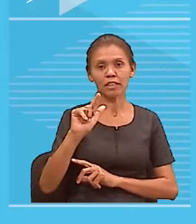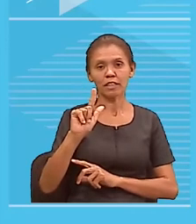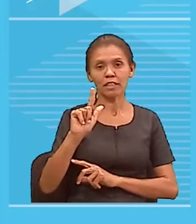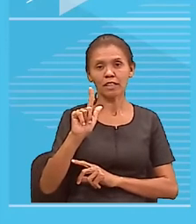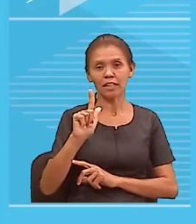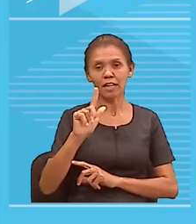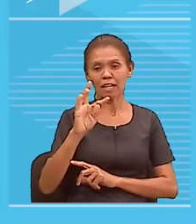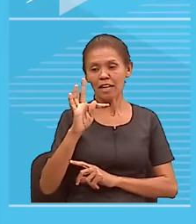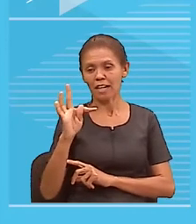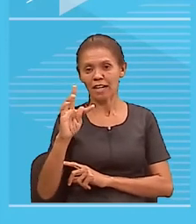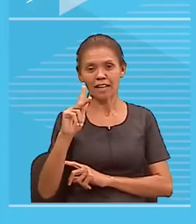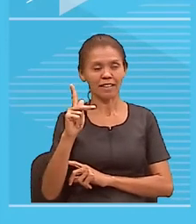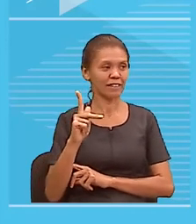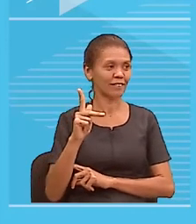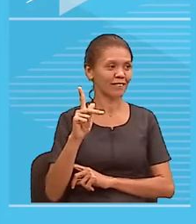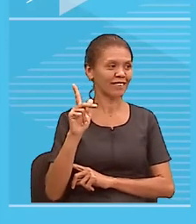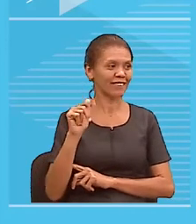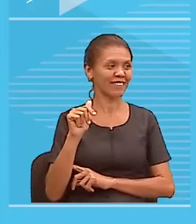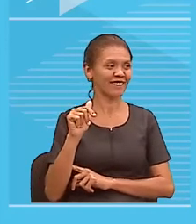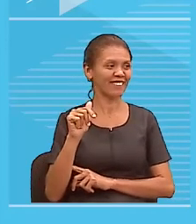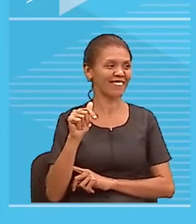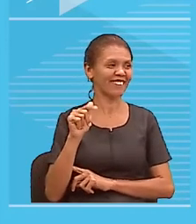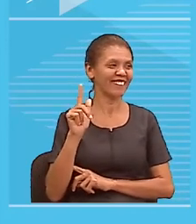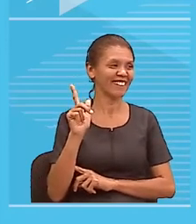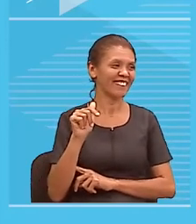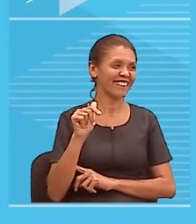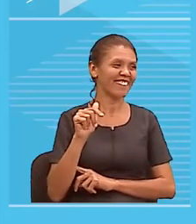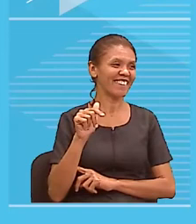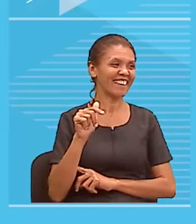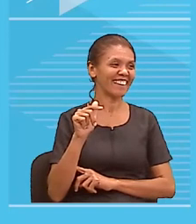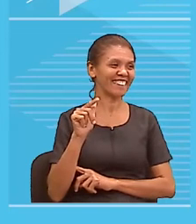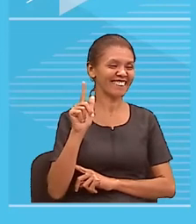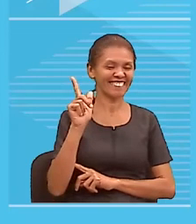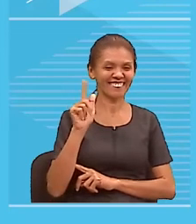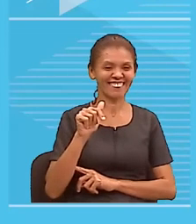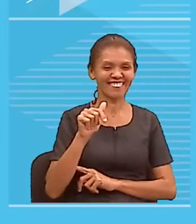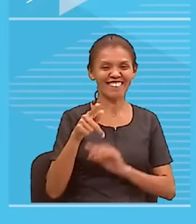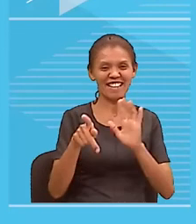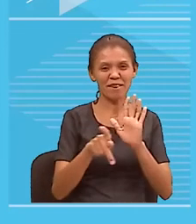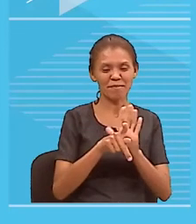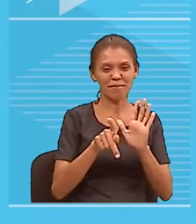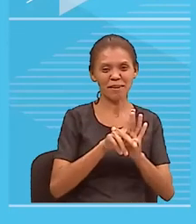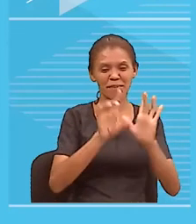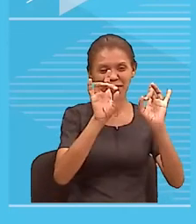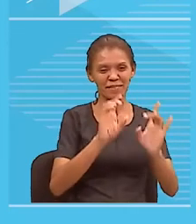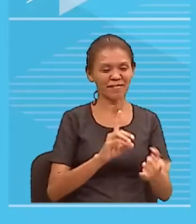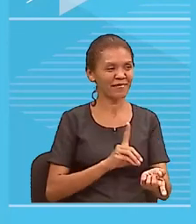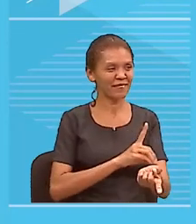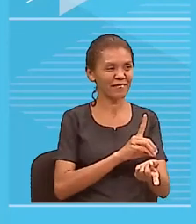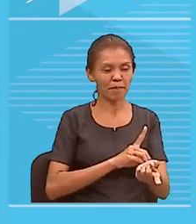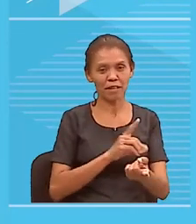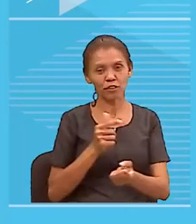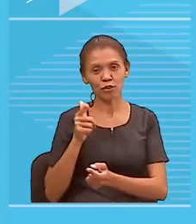Ah então é assim né uepo diabetes que o outro é para quem quer emagrecer Meu pai disse desse jeito